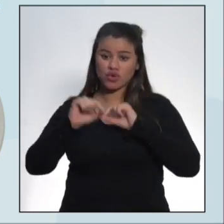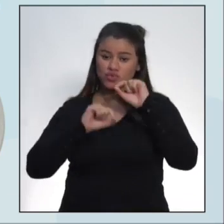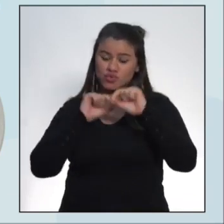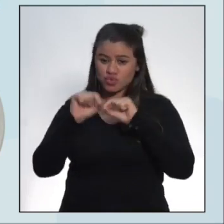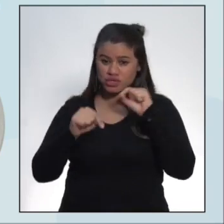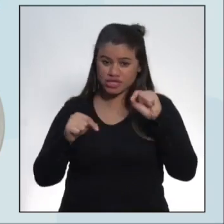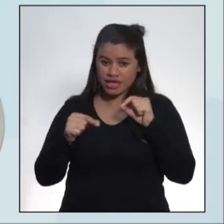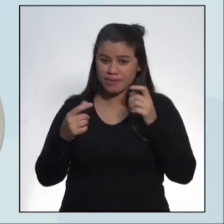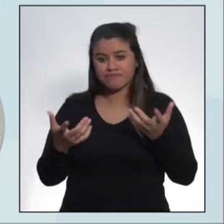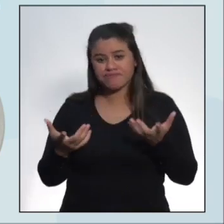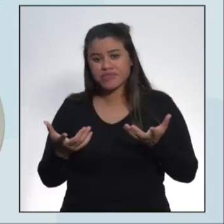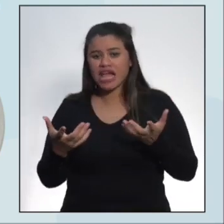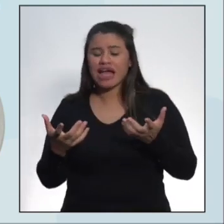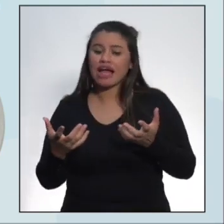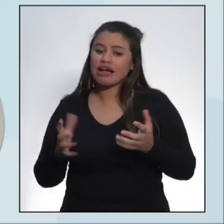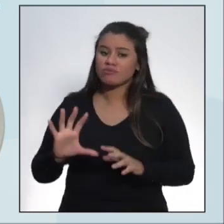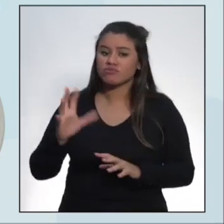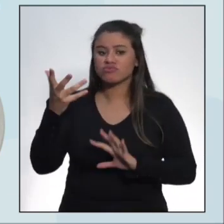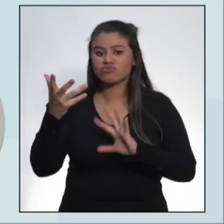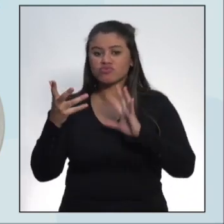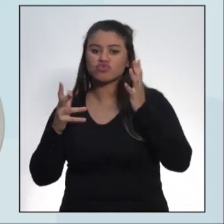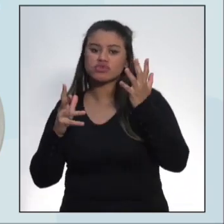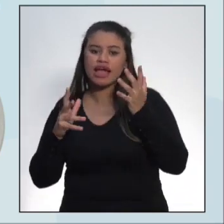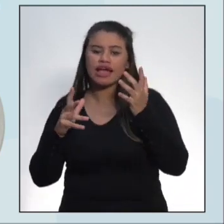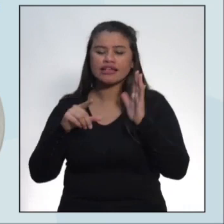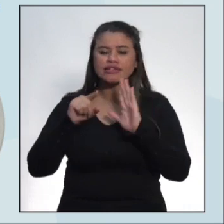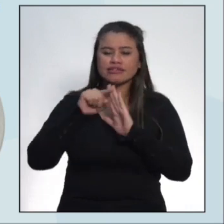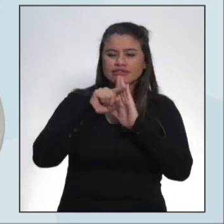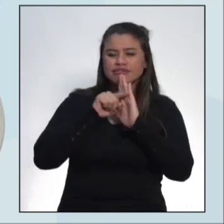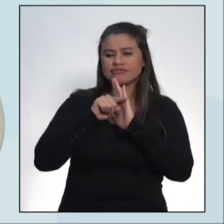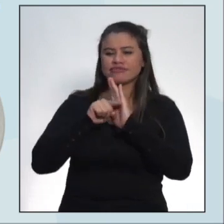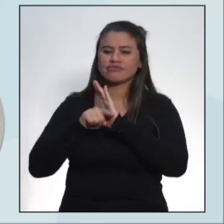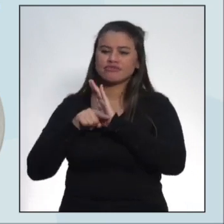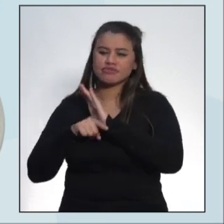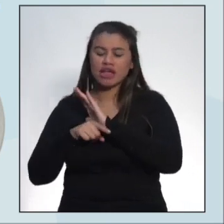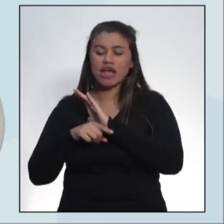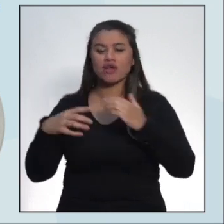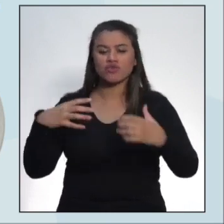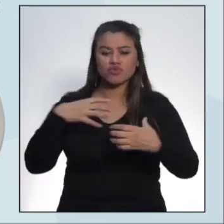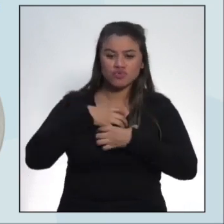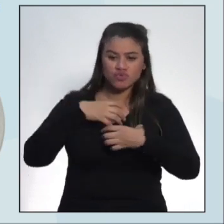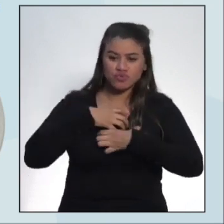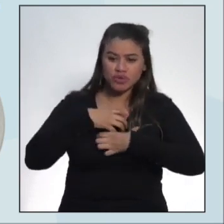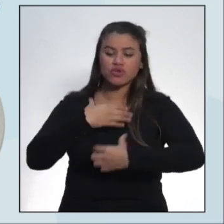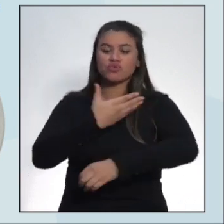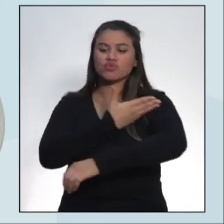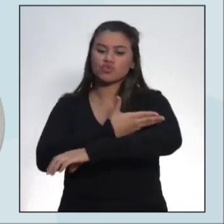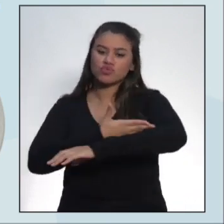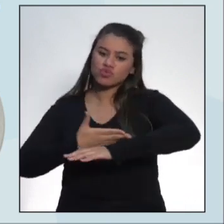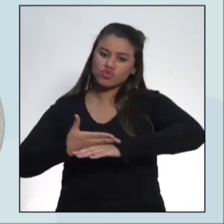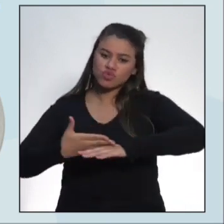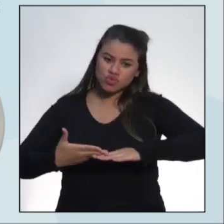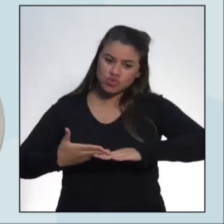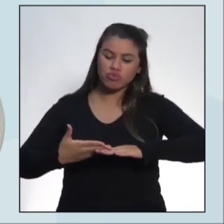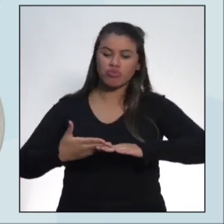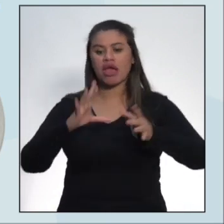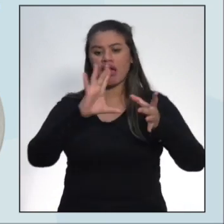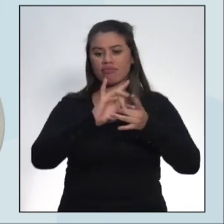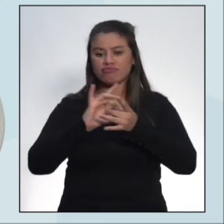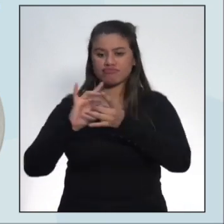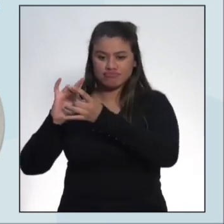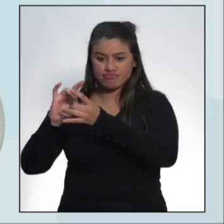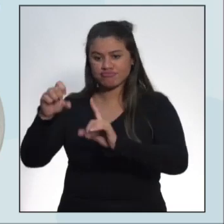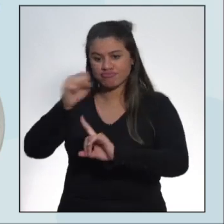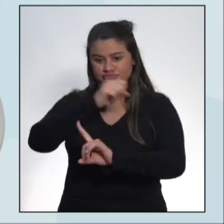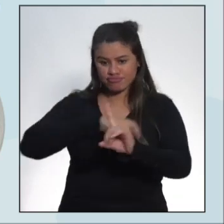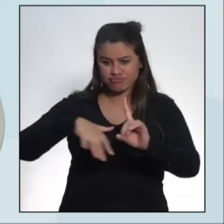e situações que proporcionam a analisar comportamentos e costumes dentro de um determinado contexto social.